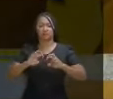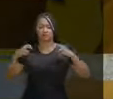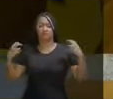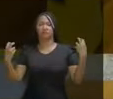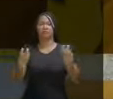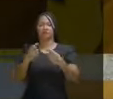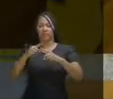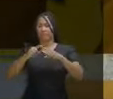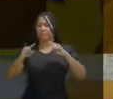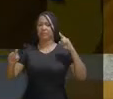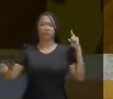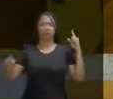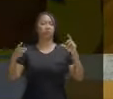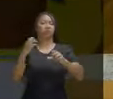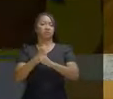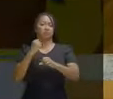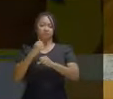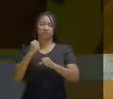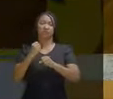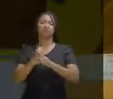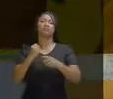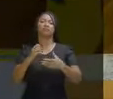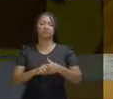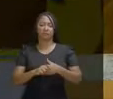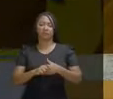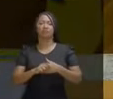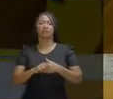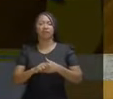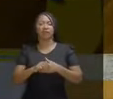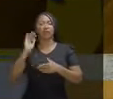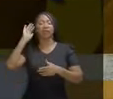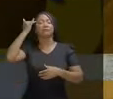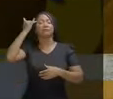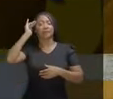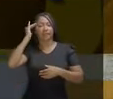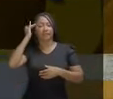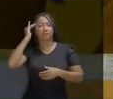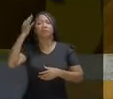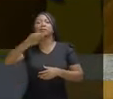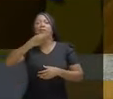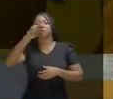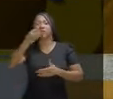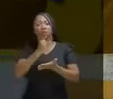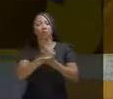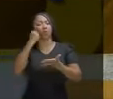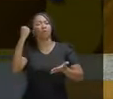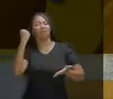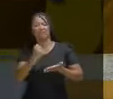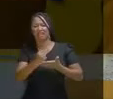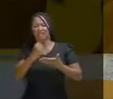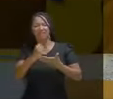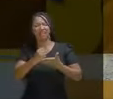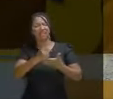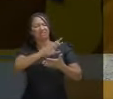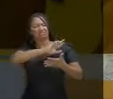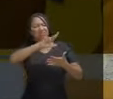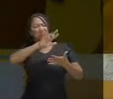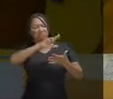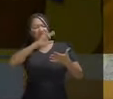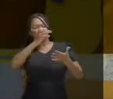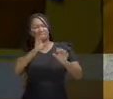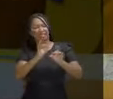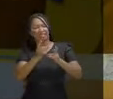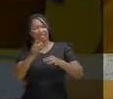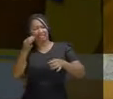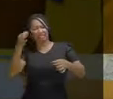decidiu pela desaprovação das contas, ao prevalecer o entendimento de que contratos genéricos, sem